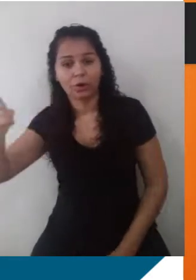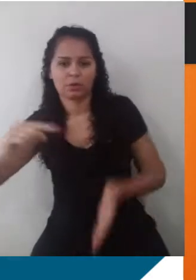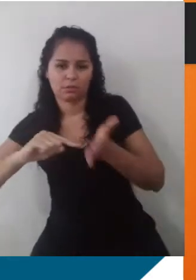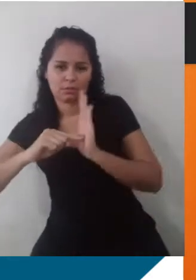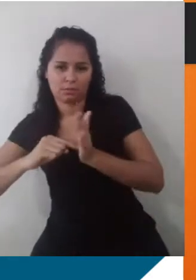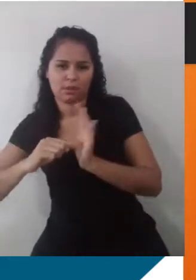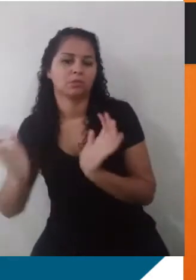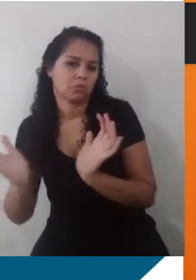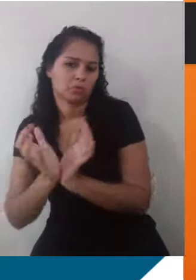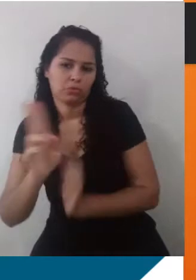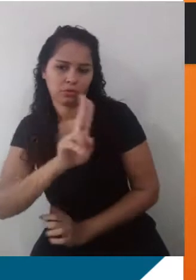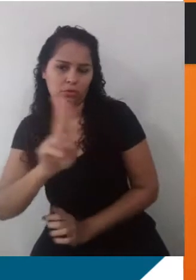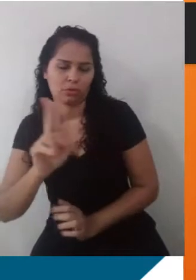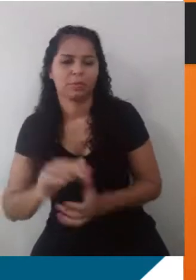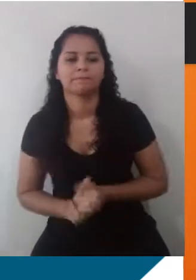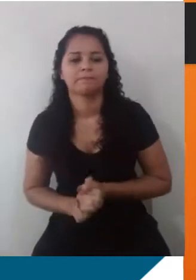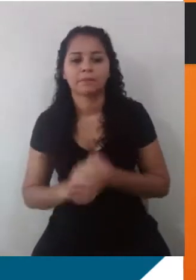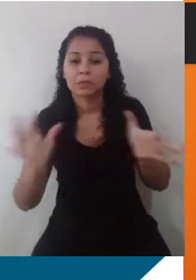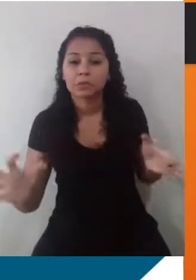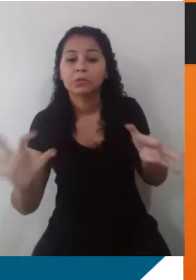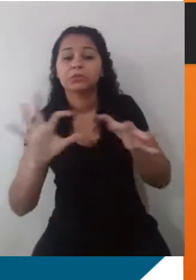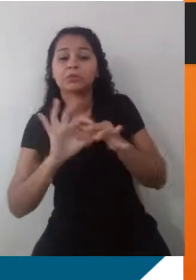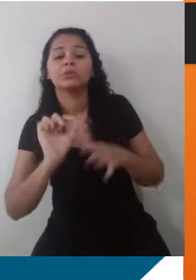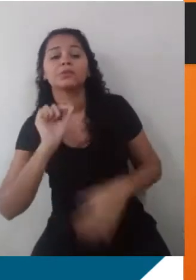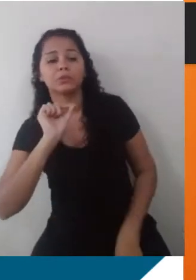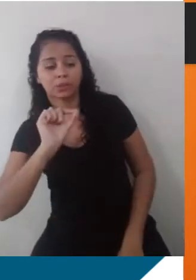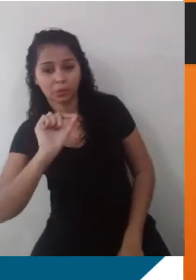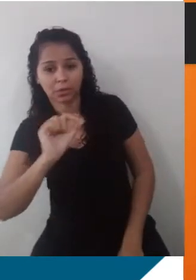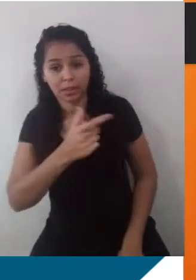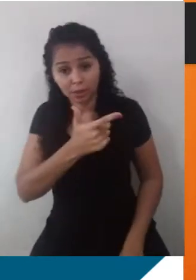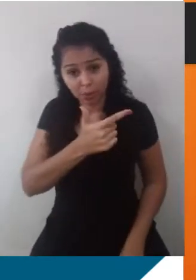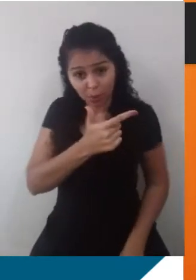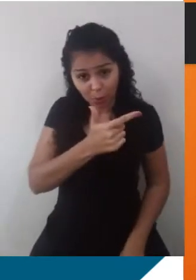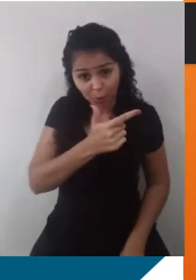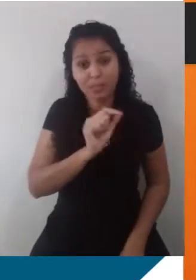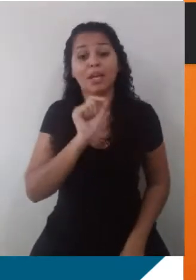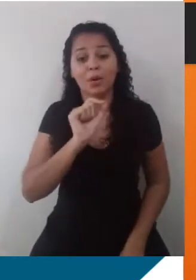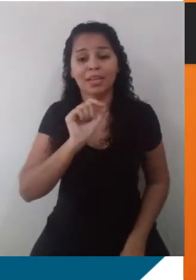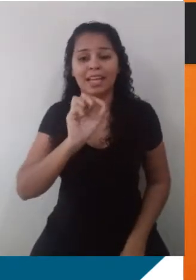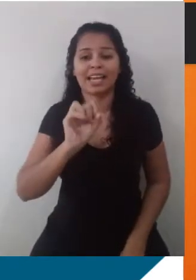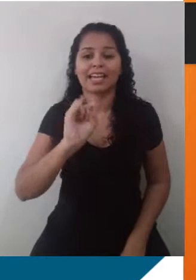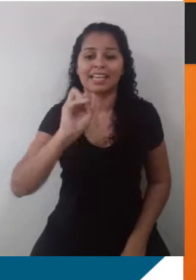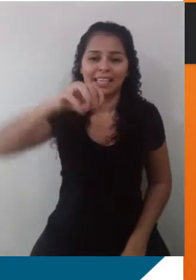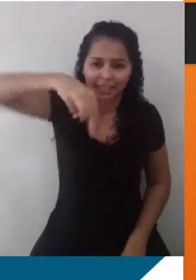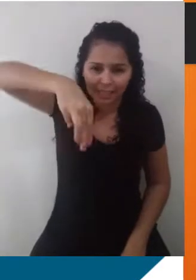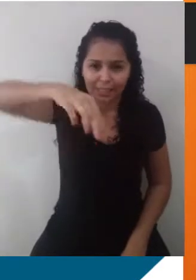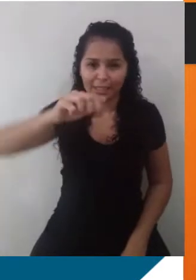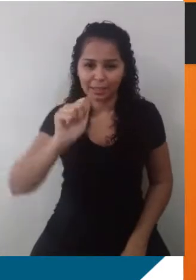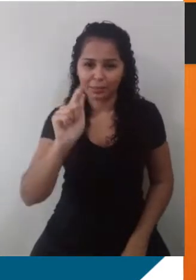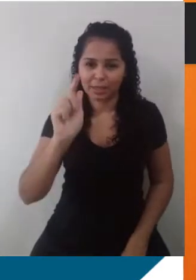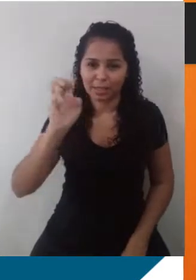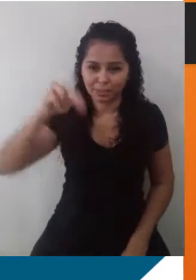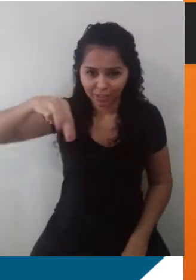gente associa dessa forma. A gente diz que o 12 é a imagem do 7, através dessa máquina transformadora, através